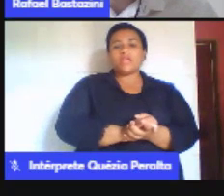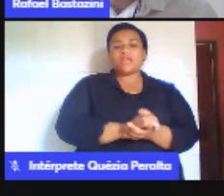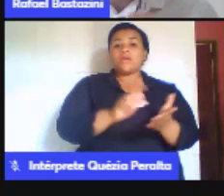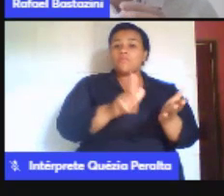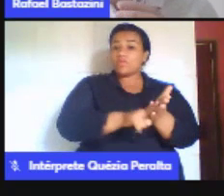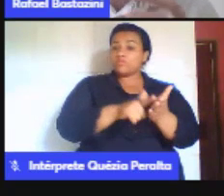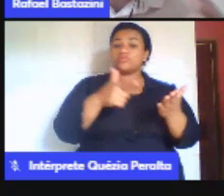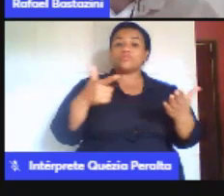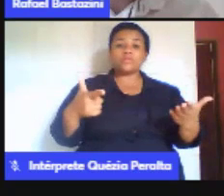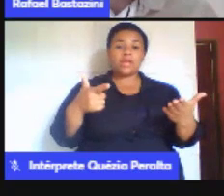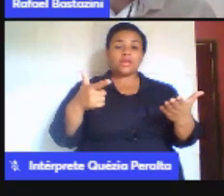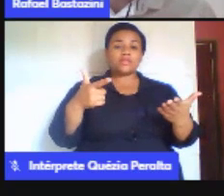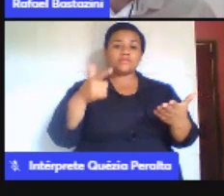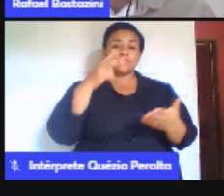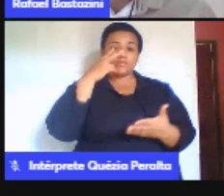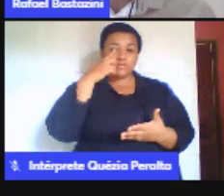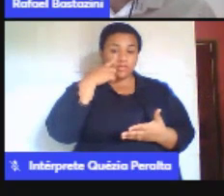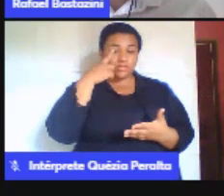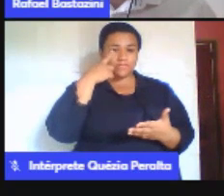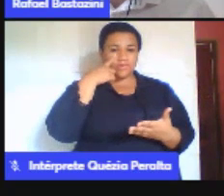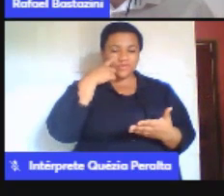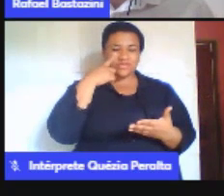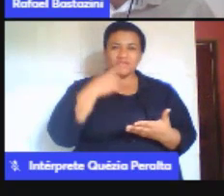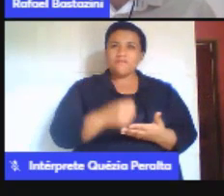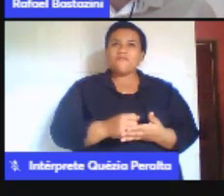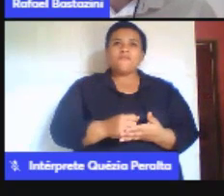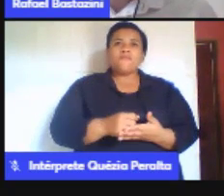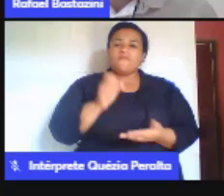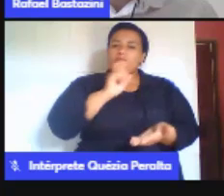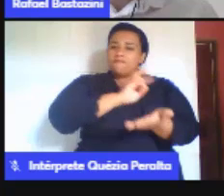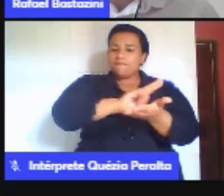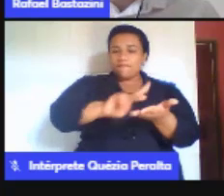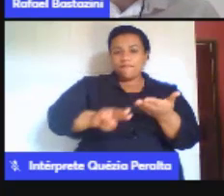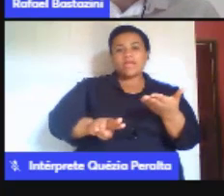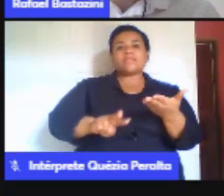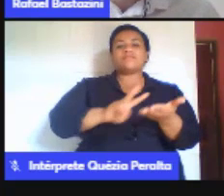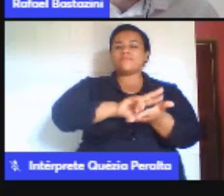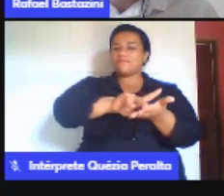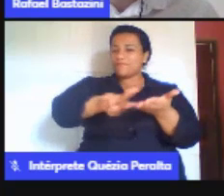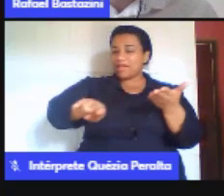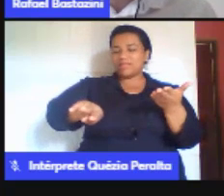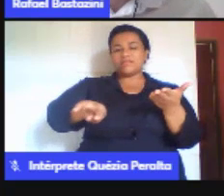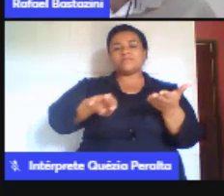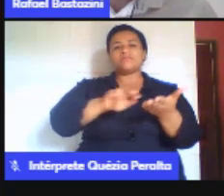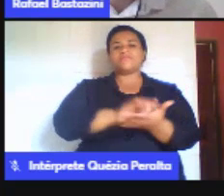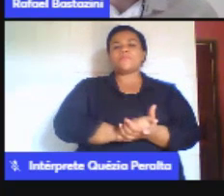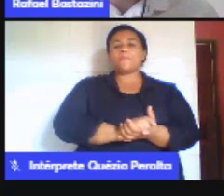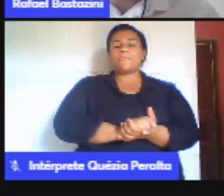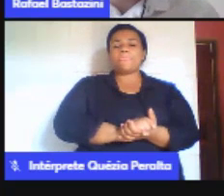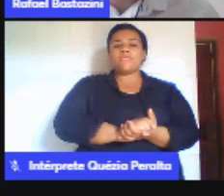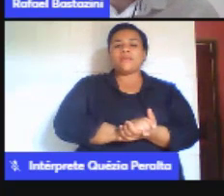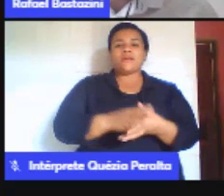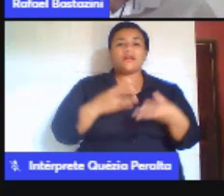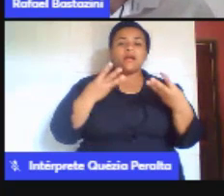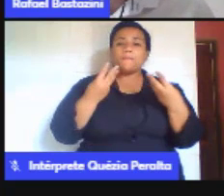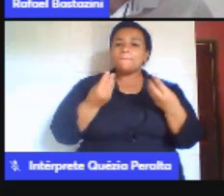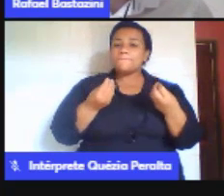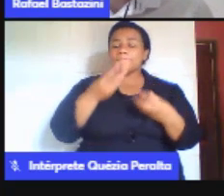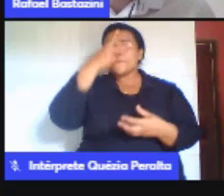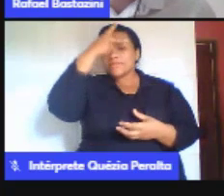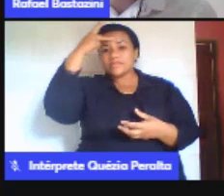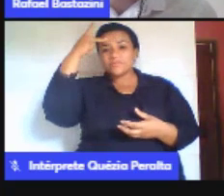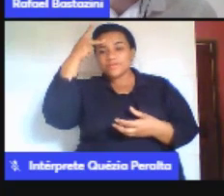identificou que haviam inúmeras notícias retratando a situação de muitos camponeses que chegavam na